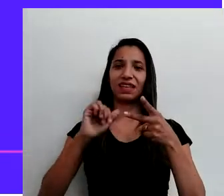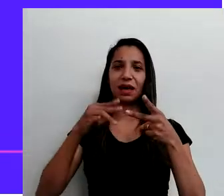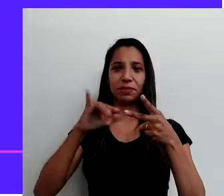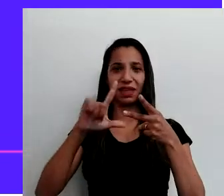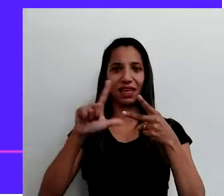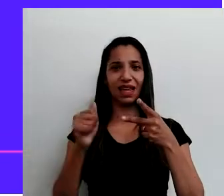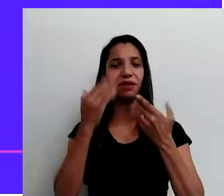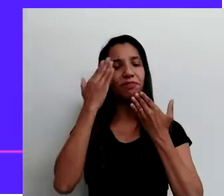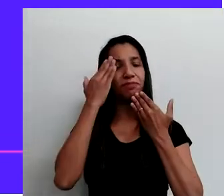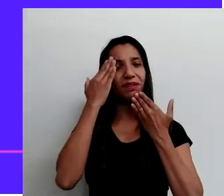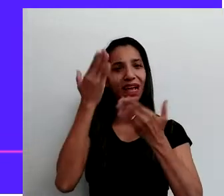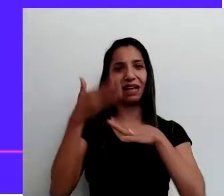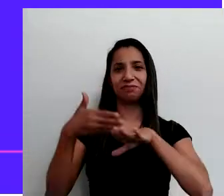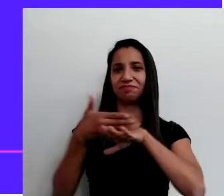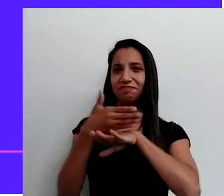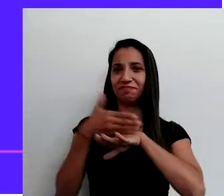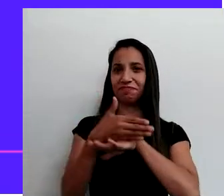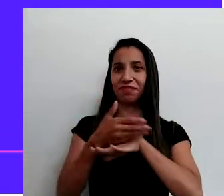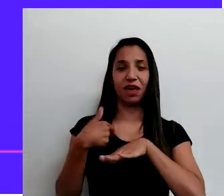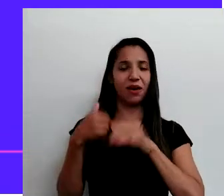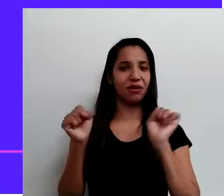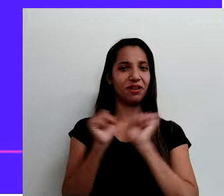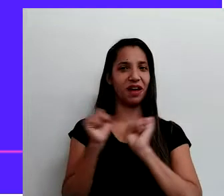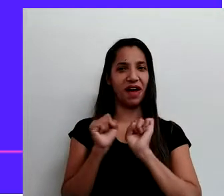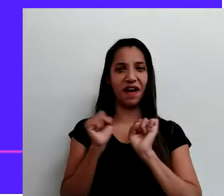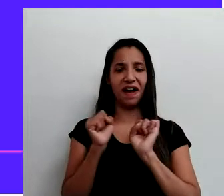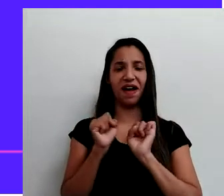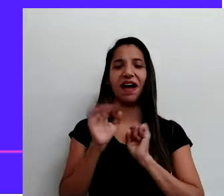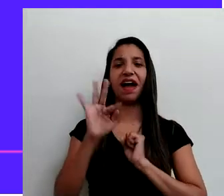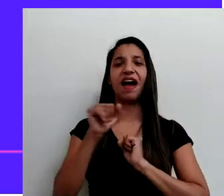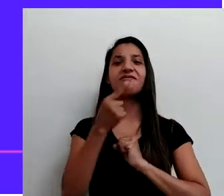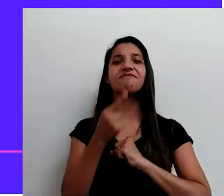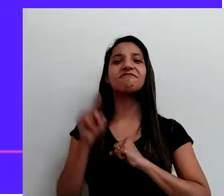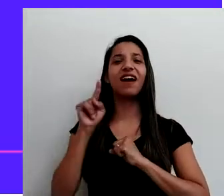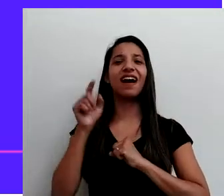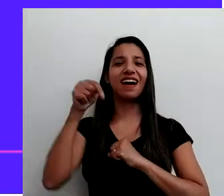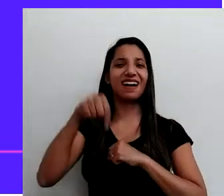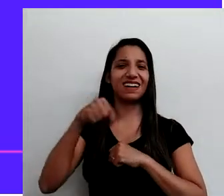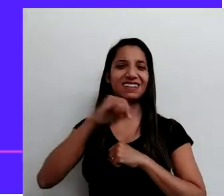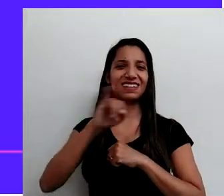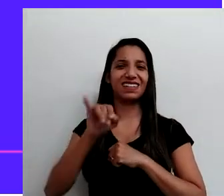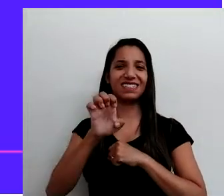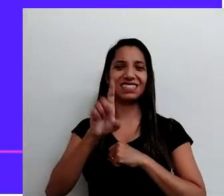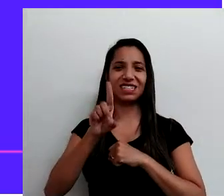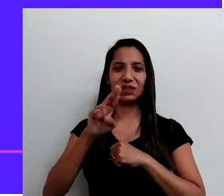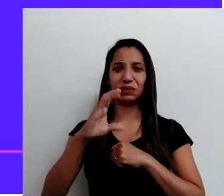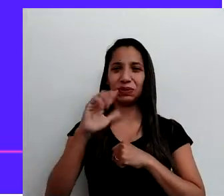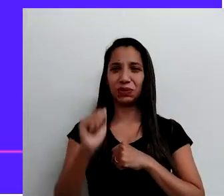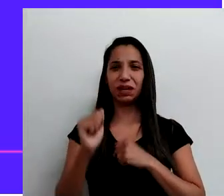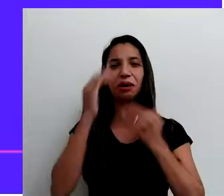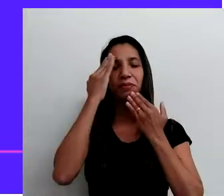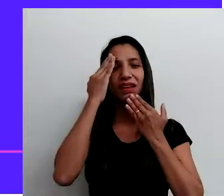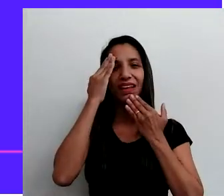fã da Geduca, assim como a Adriana. Lembro quando Fábio e Paulo começaram